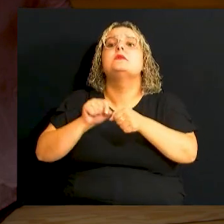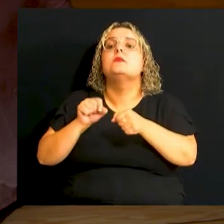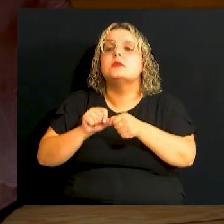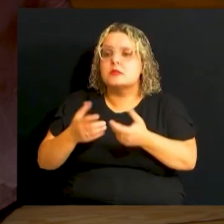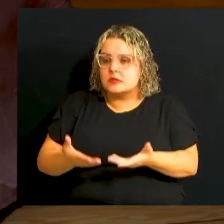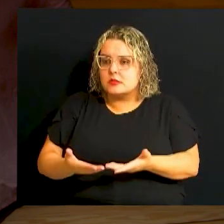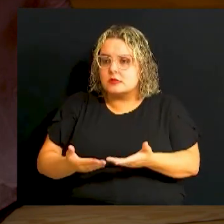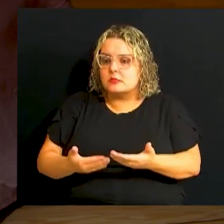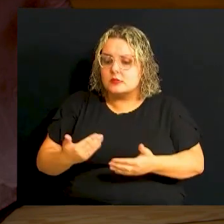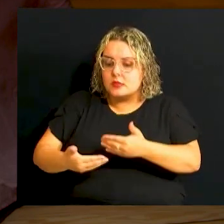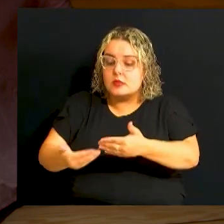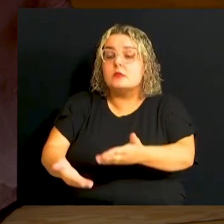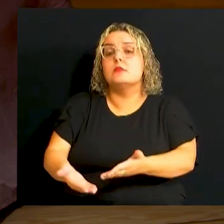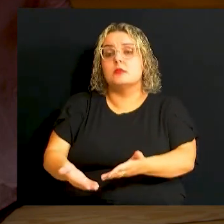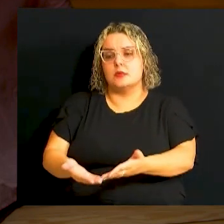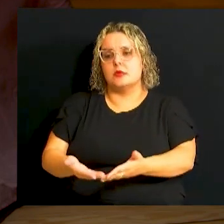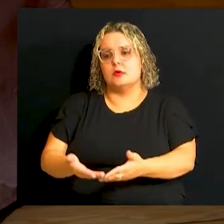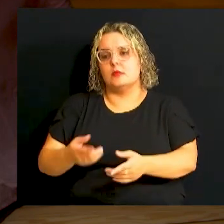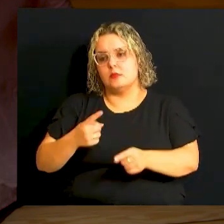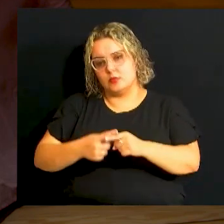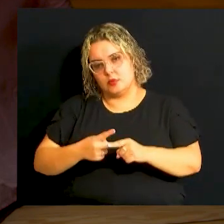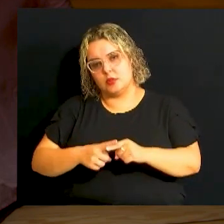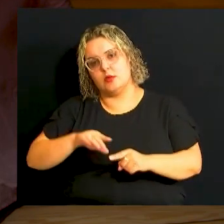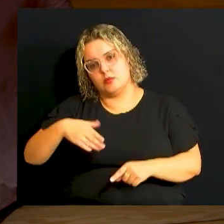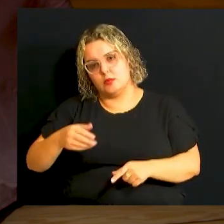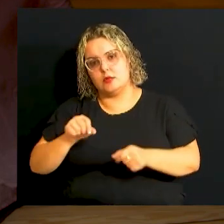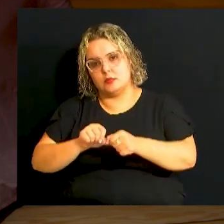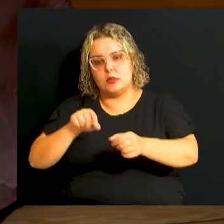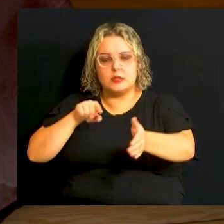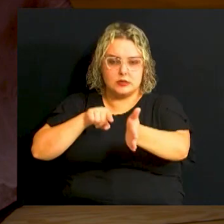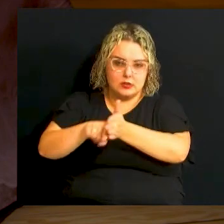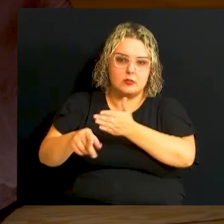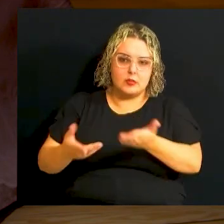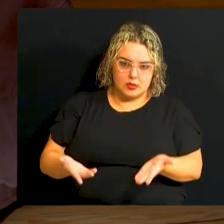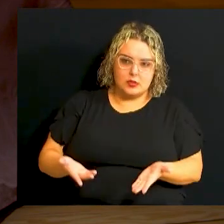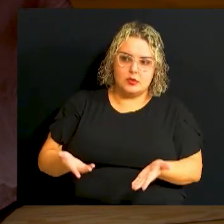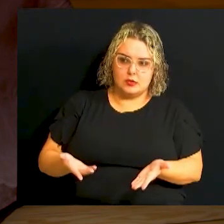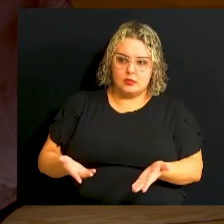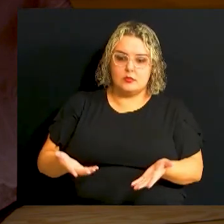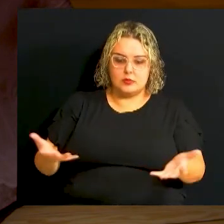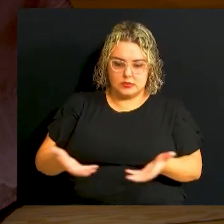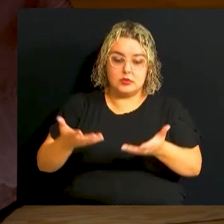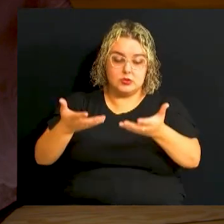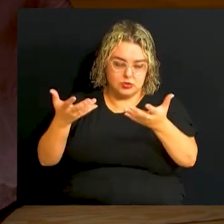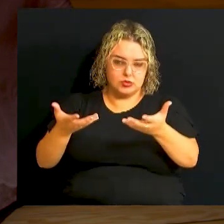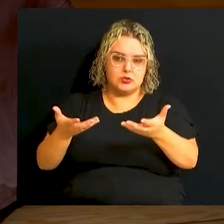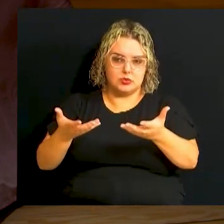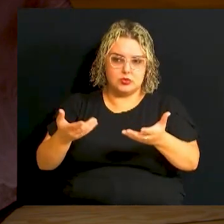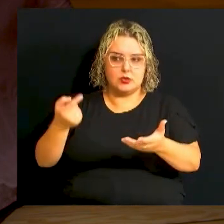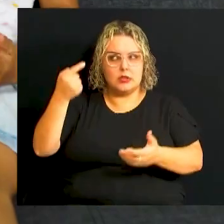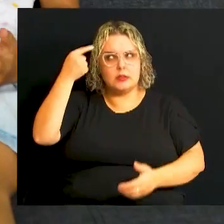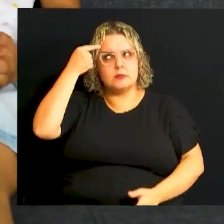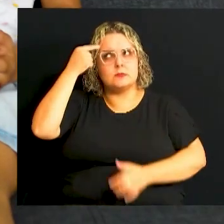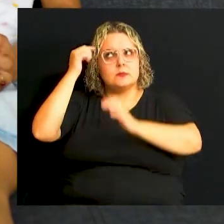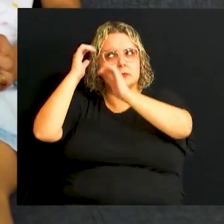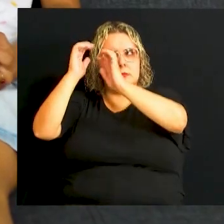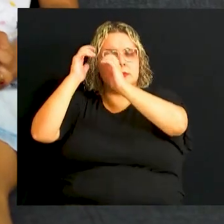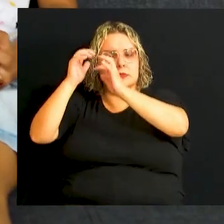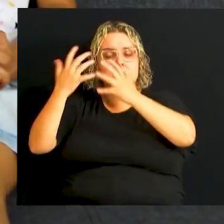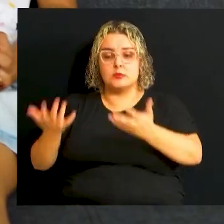precisa fazer para passar de fase? Até porque quando você faz essa pergunta, você estimula ela